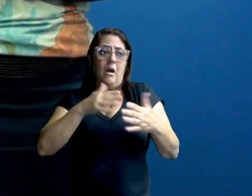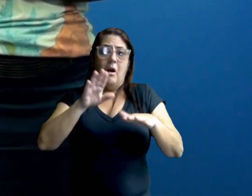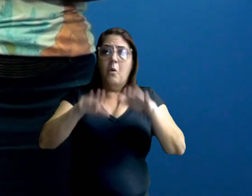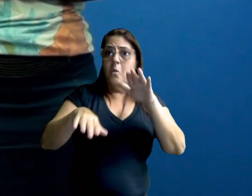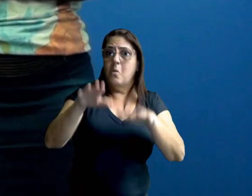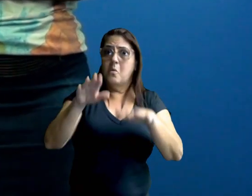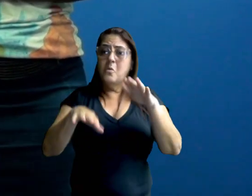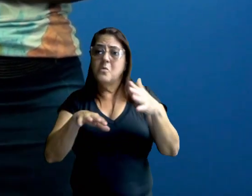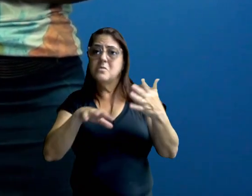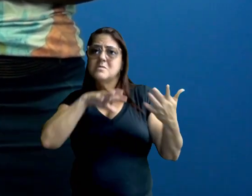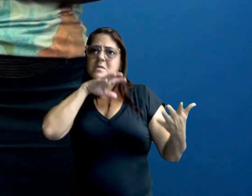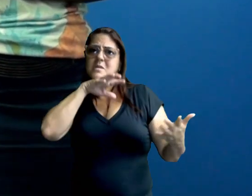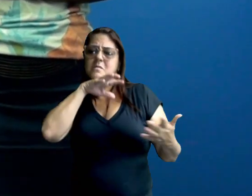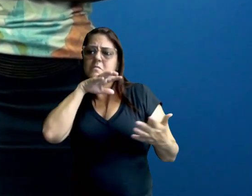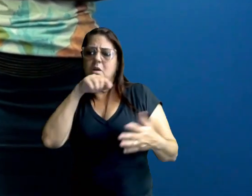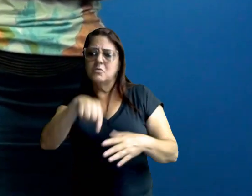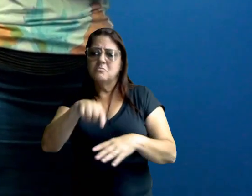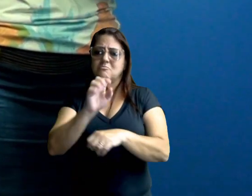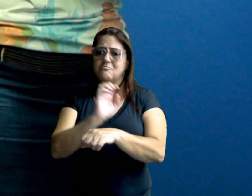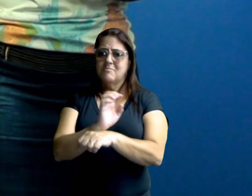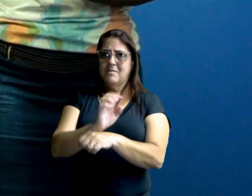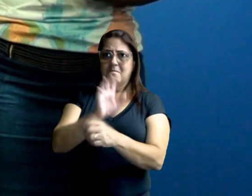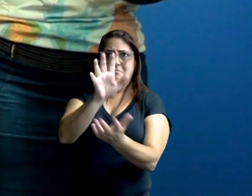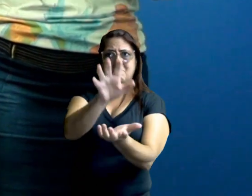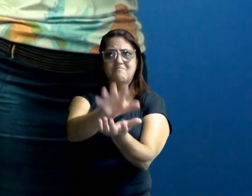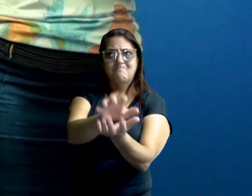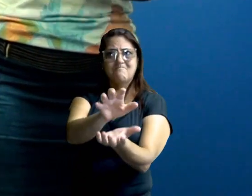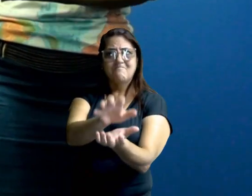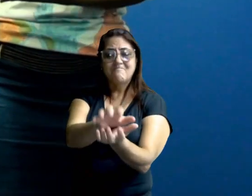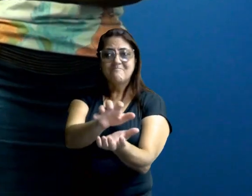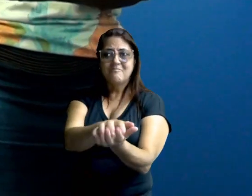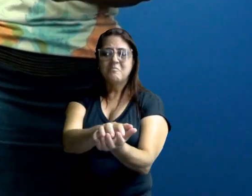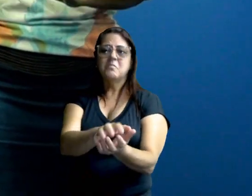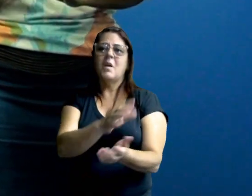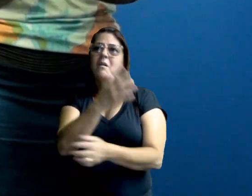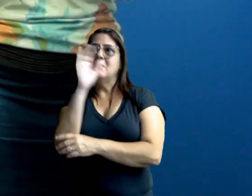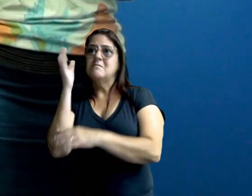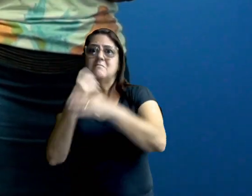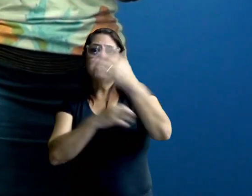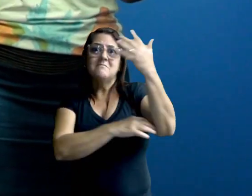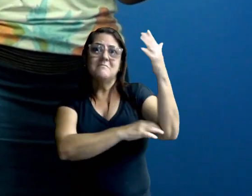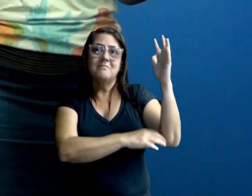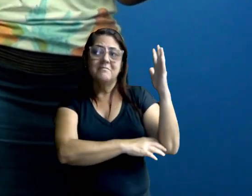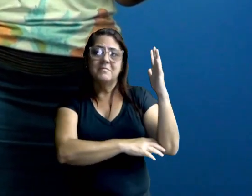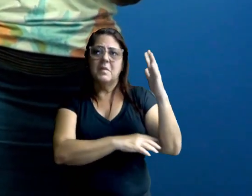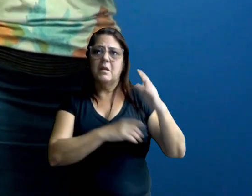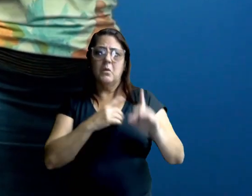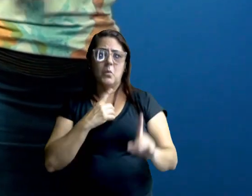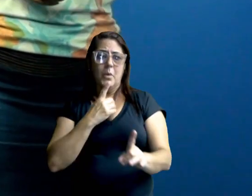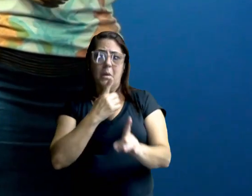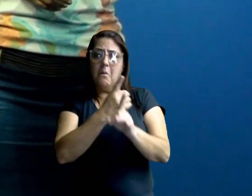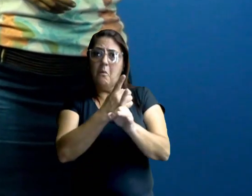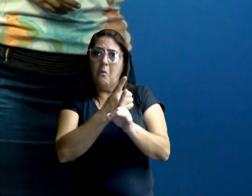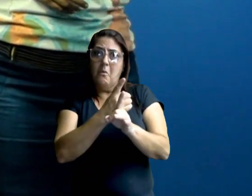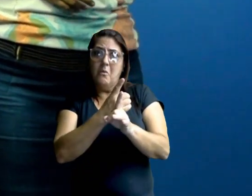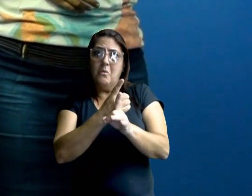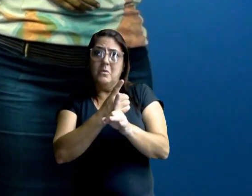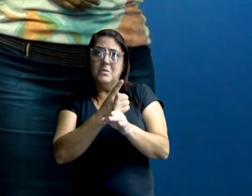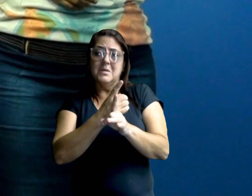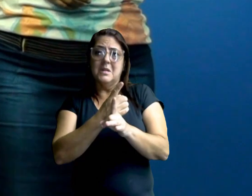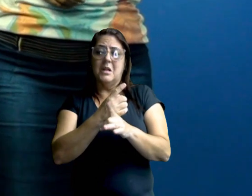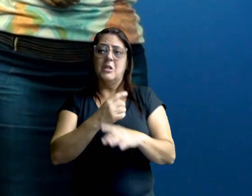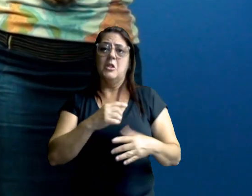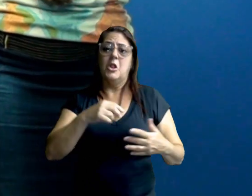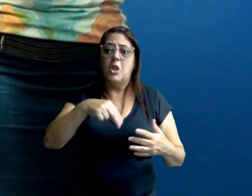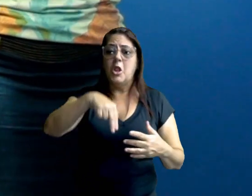aqui no nosso estado de Pernambuco estão presentes na Mata Atlântica, que a gente não vai encontrar eles, por exemplo, lá no norte,